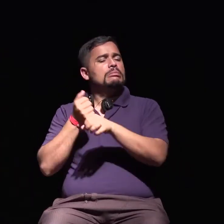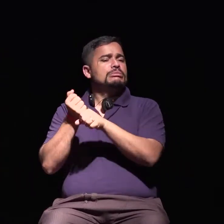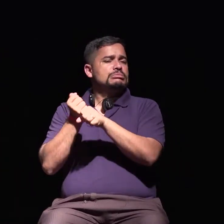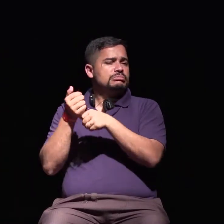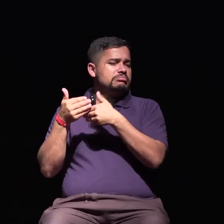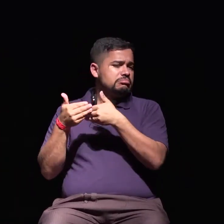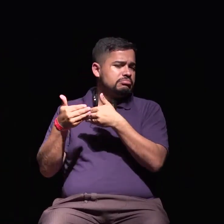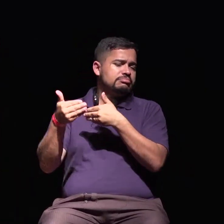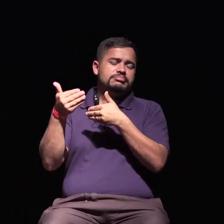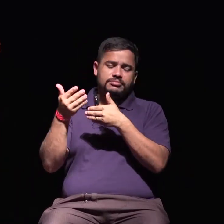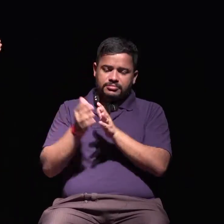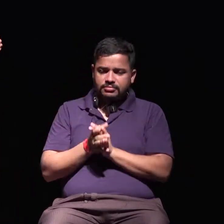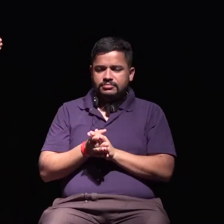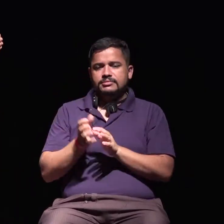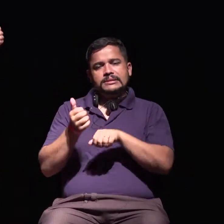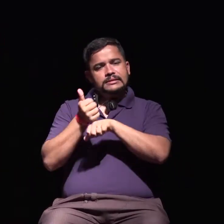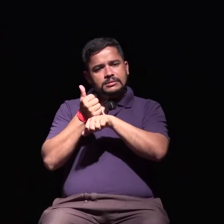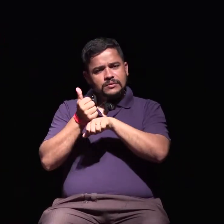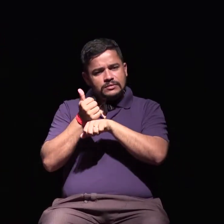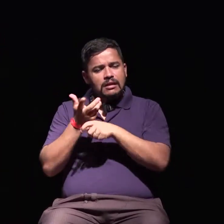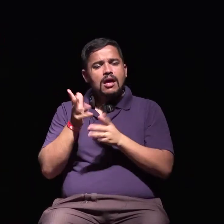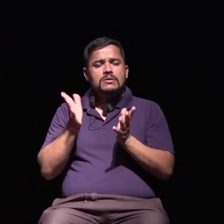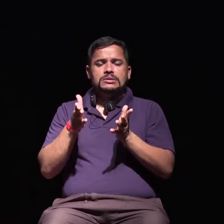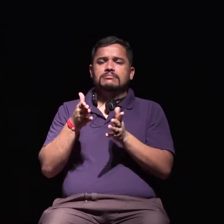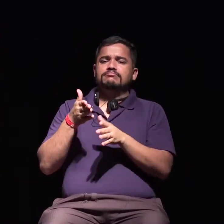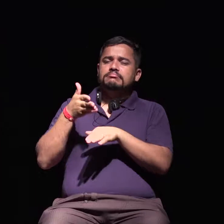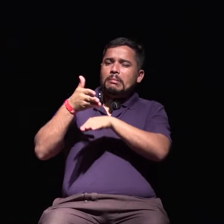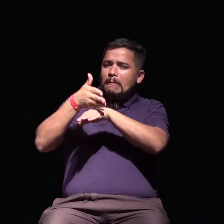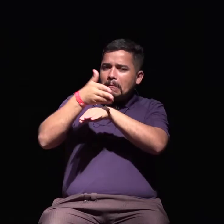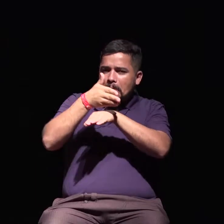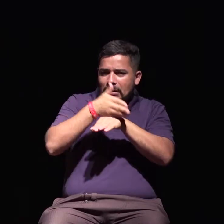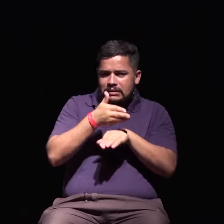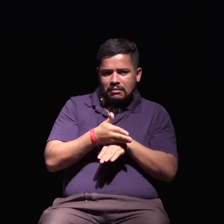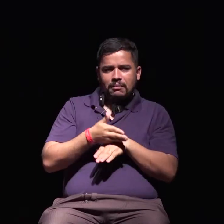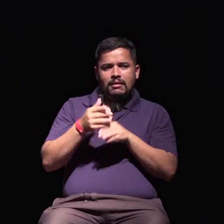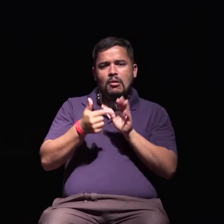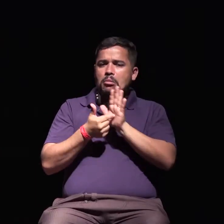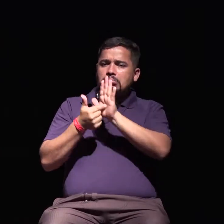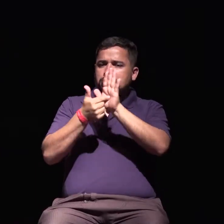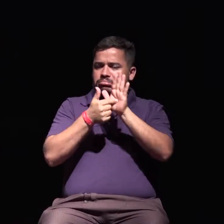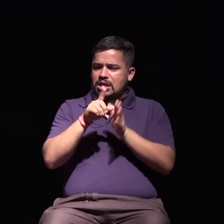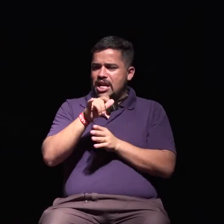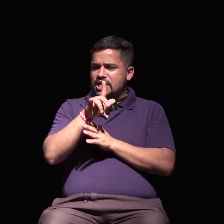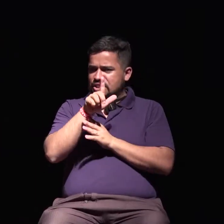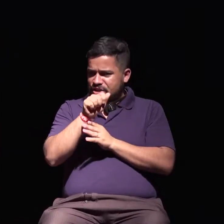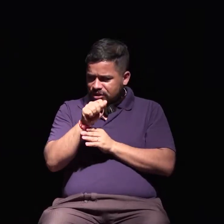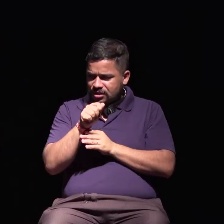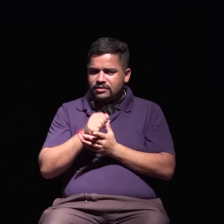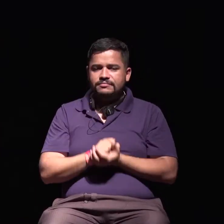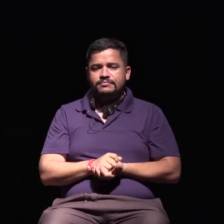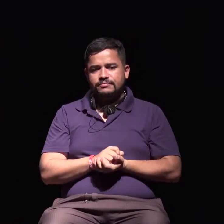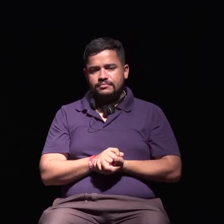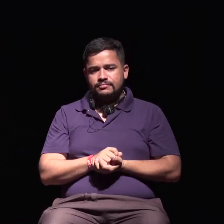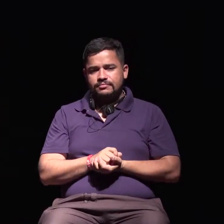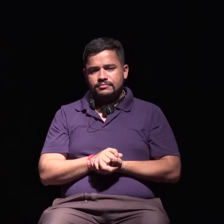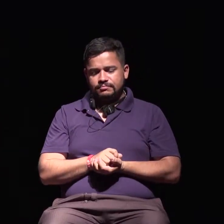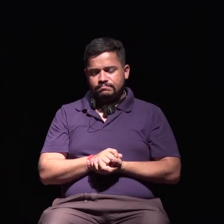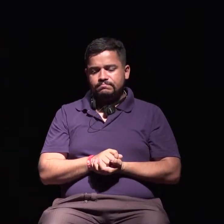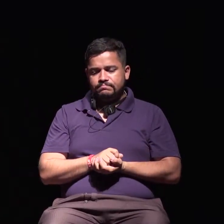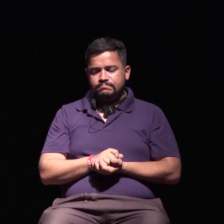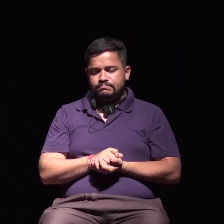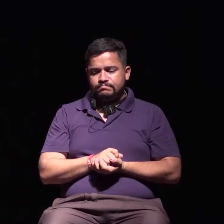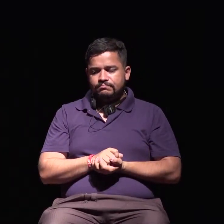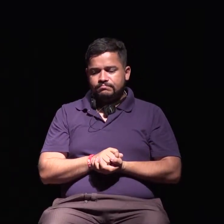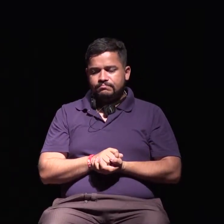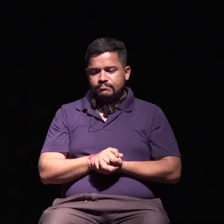de experiência profissional, eu participei das proposições da Lygia Clark, que foram reconstituídas por